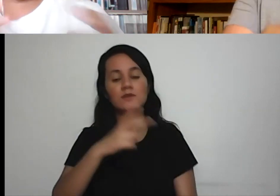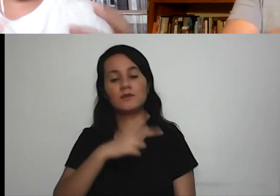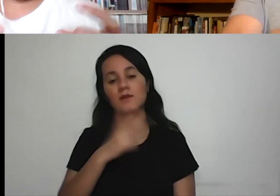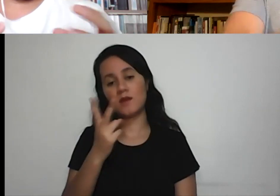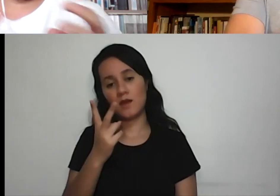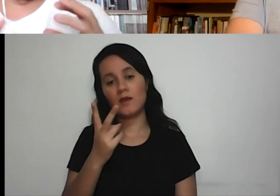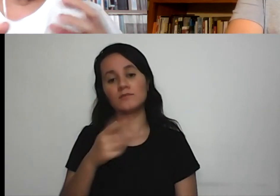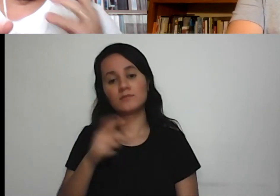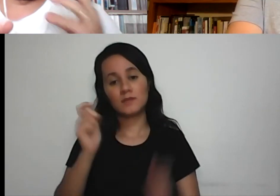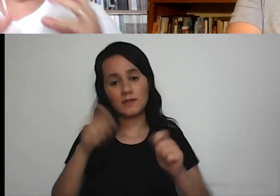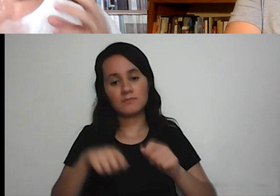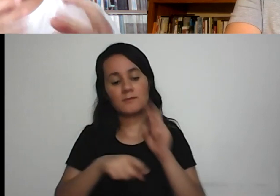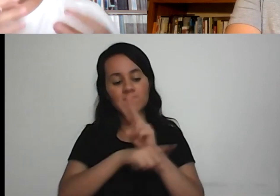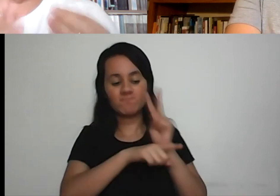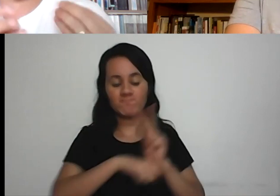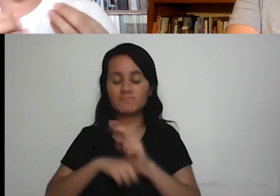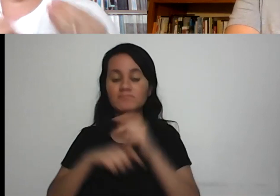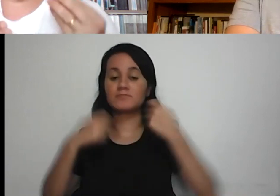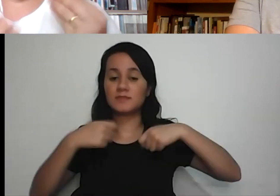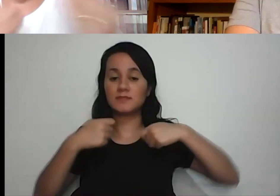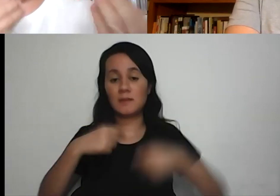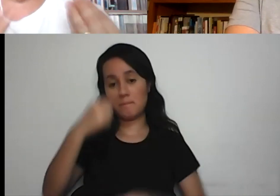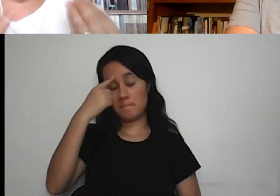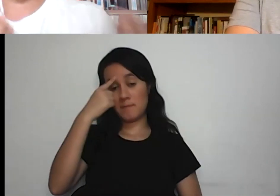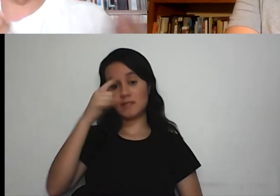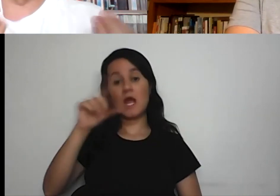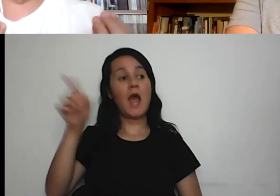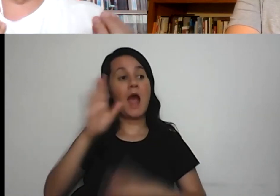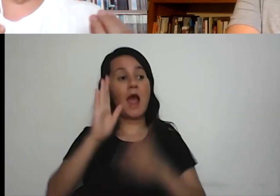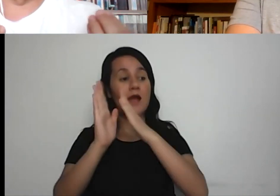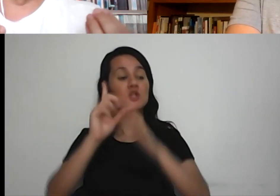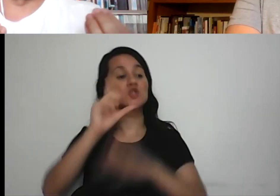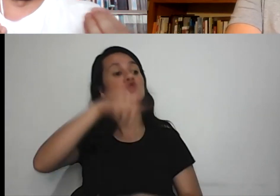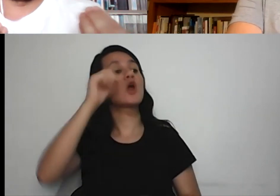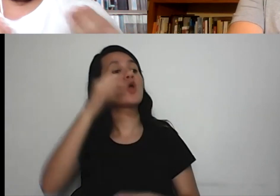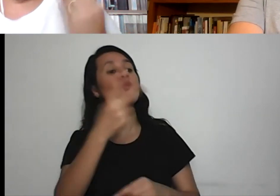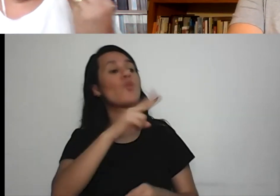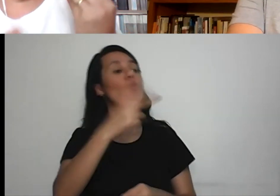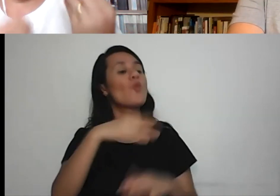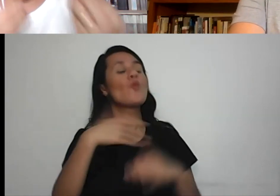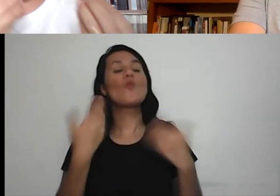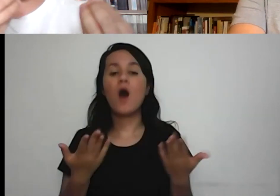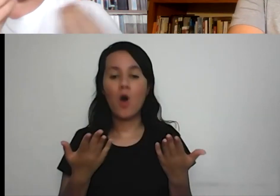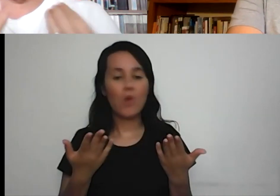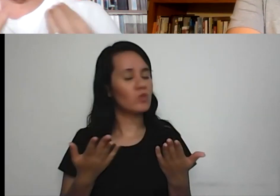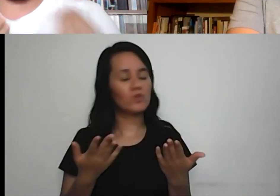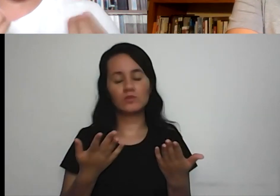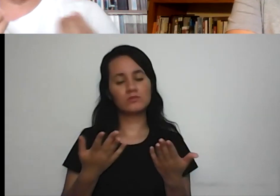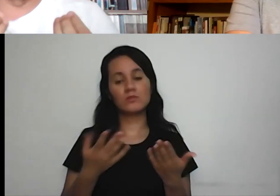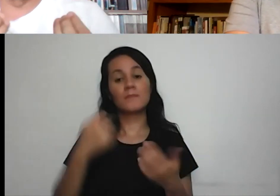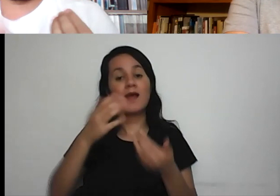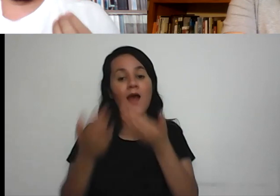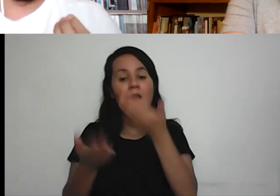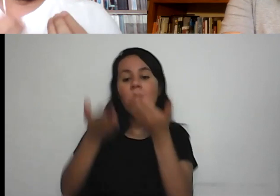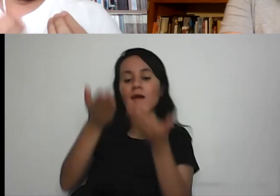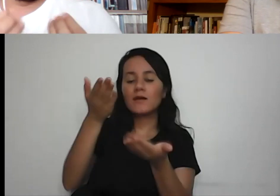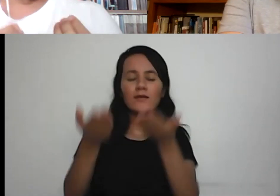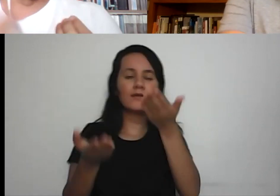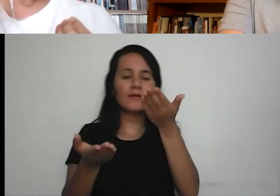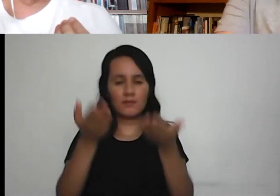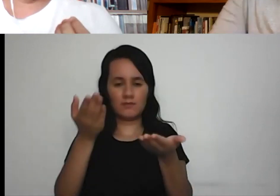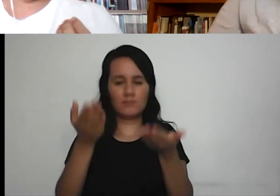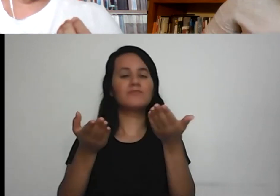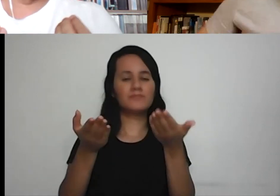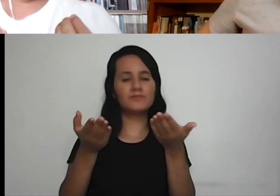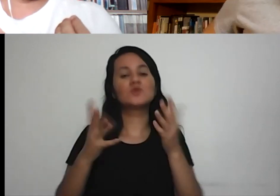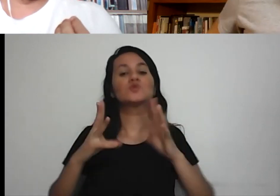que ser preservada. Eu não acho que a biblioteca possa escolher entre essas duas funções. Ela tem que, na verdade, equilibrar as duas. Ó,